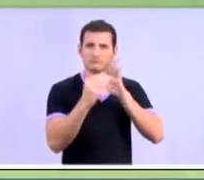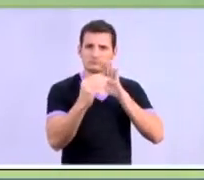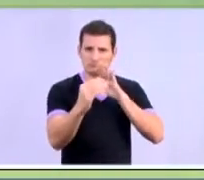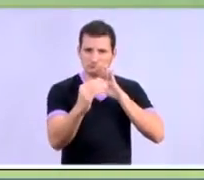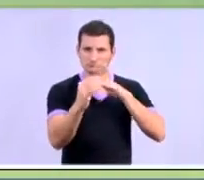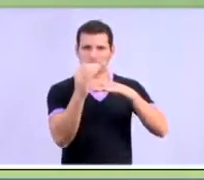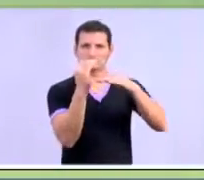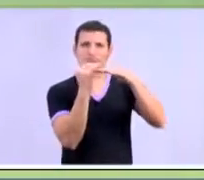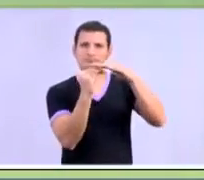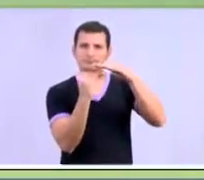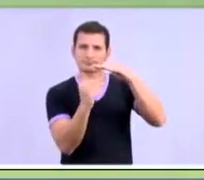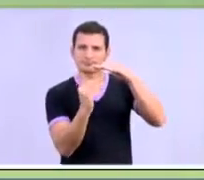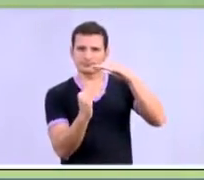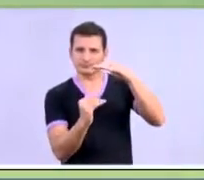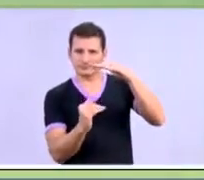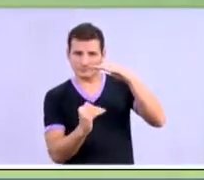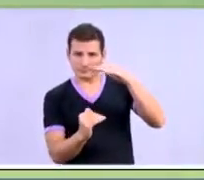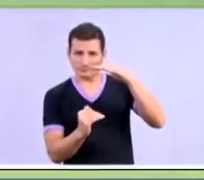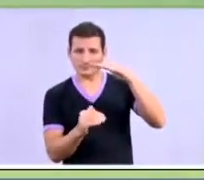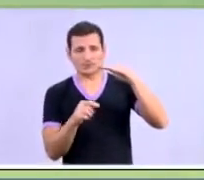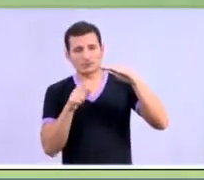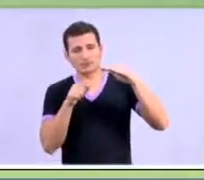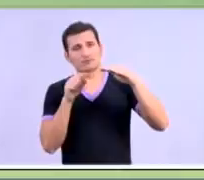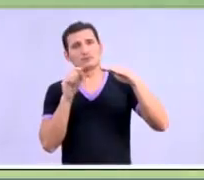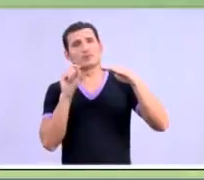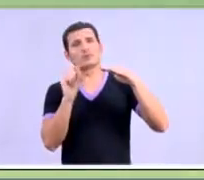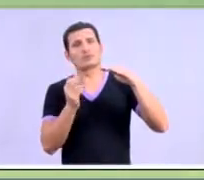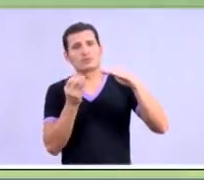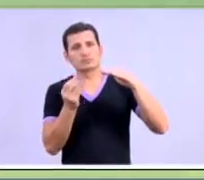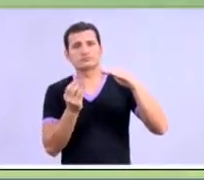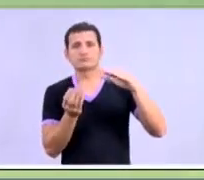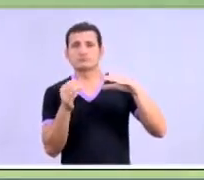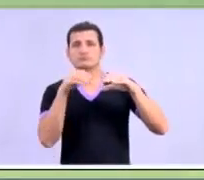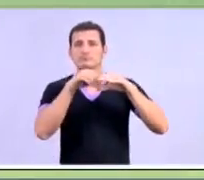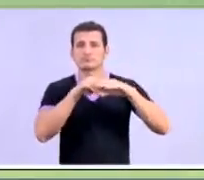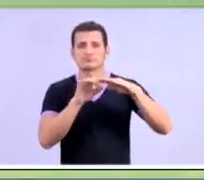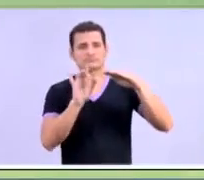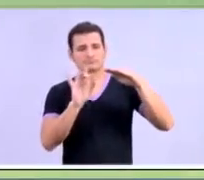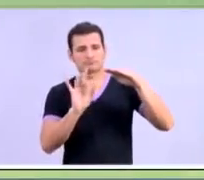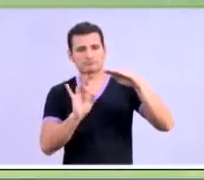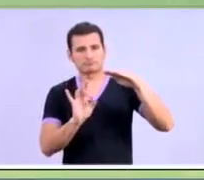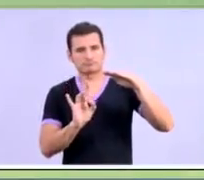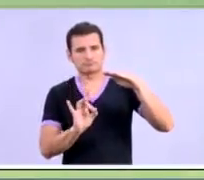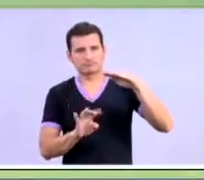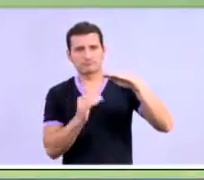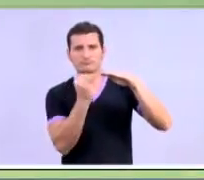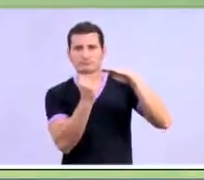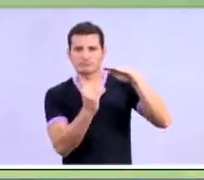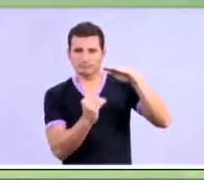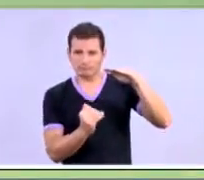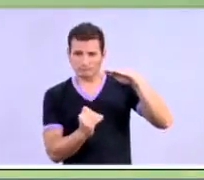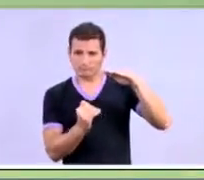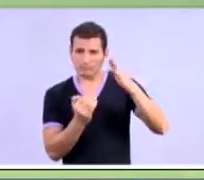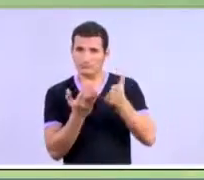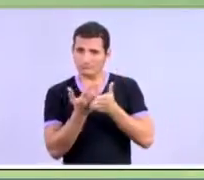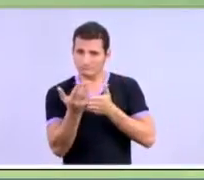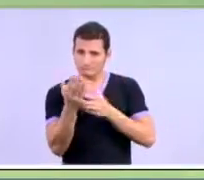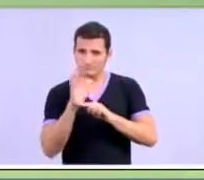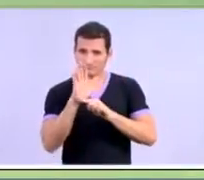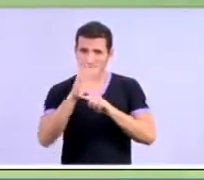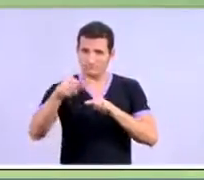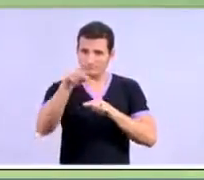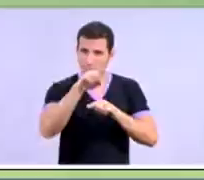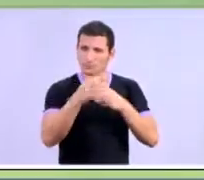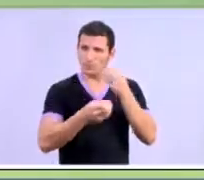operação dos protocolos ocorrendo dentro de cada camada. A gente já vai chegar numa imagem que a gente vai ver bem